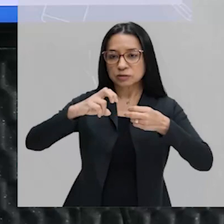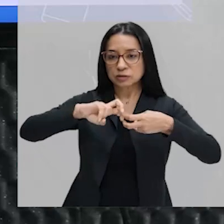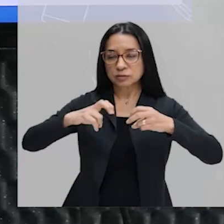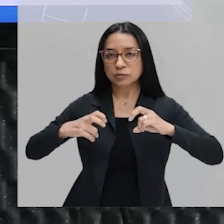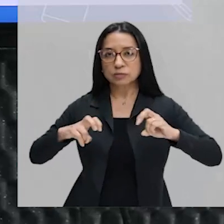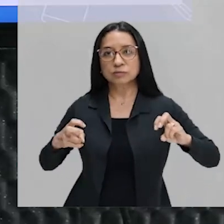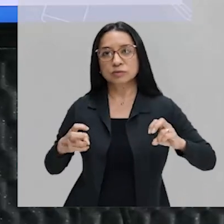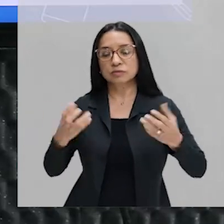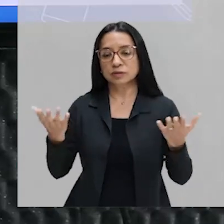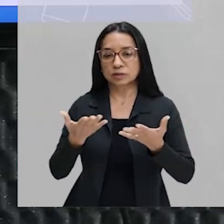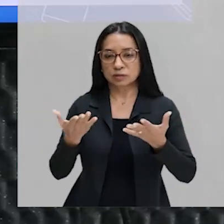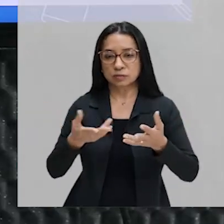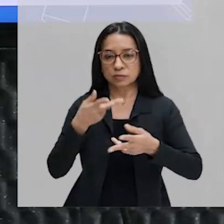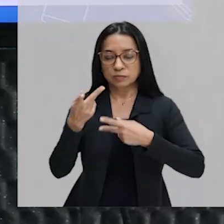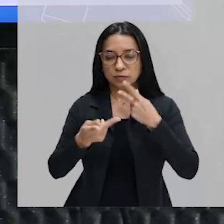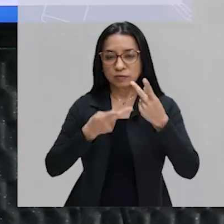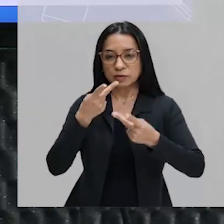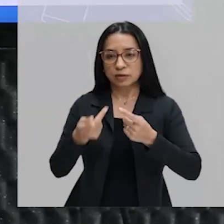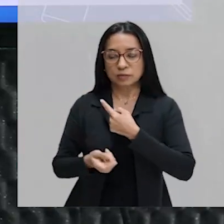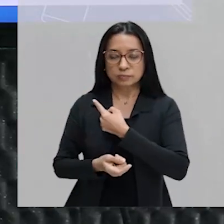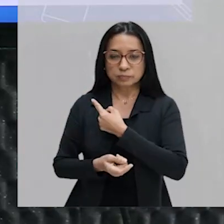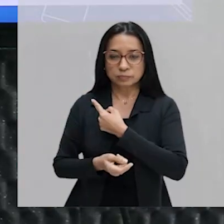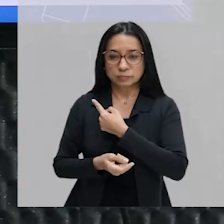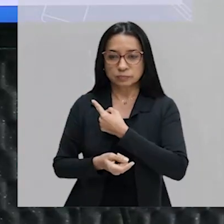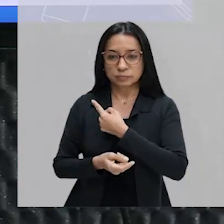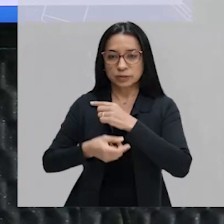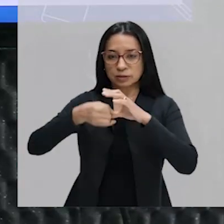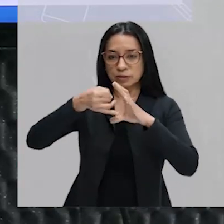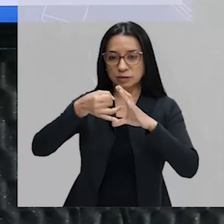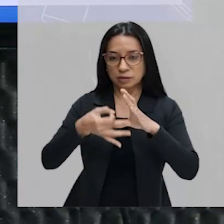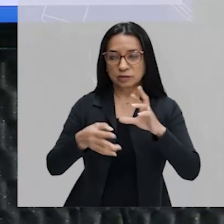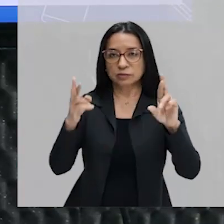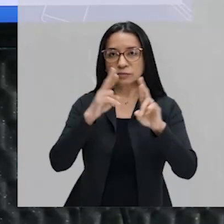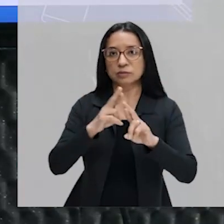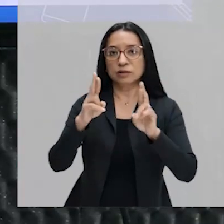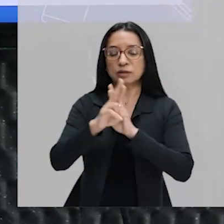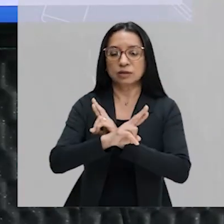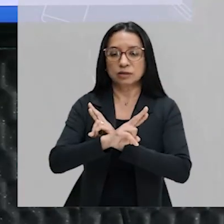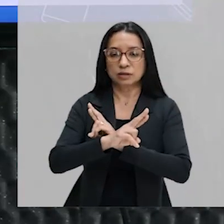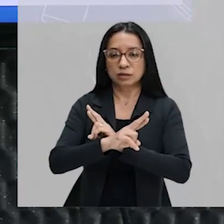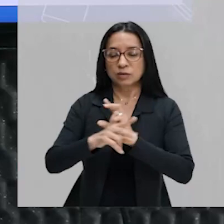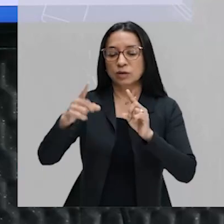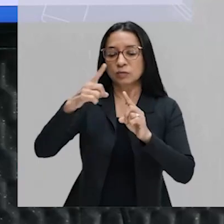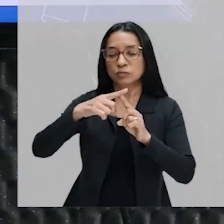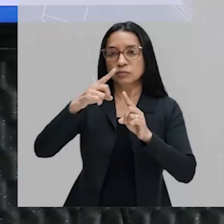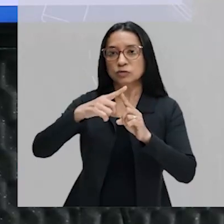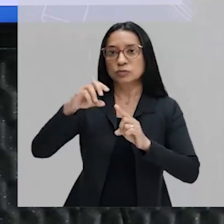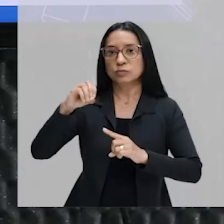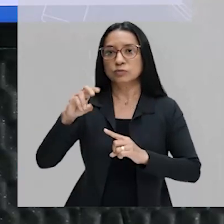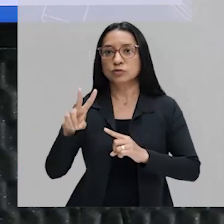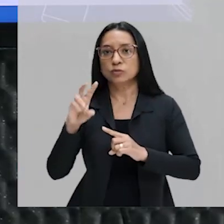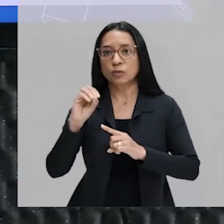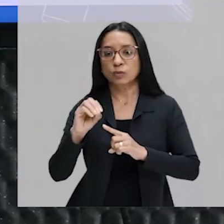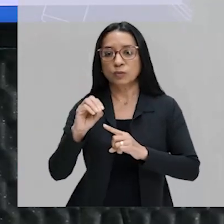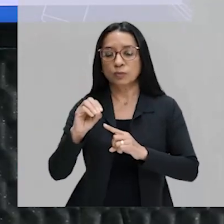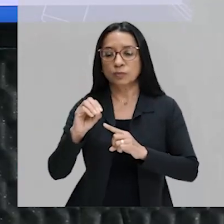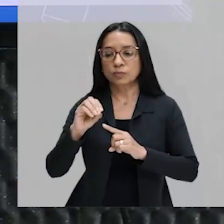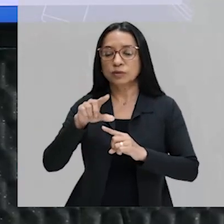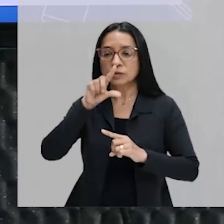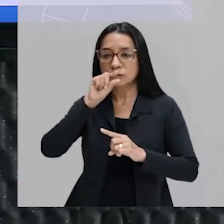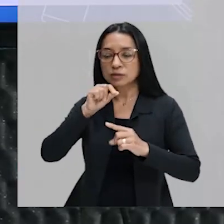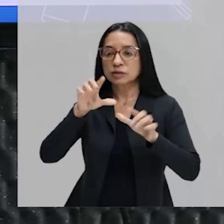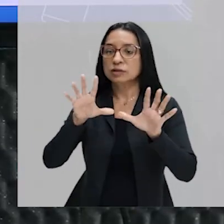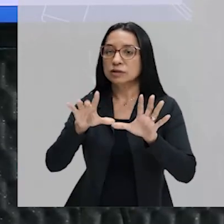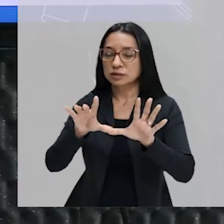pode mencionar agora sobre a característica com relação ao tipo de ovo que as aves e os